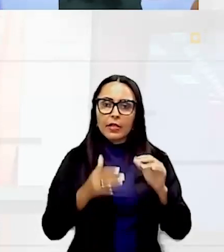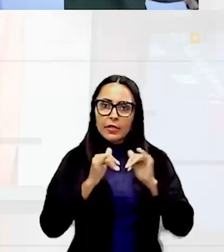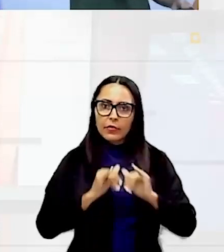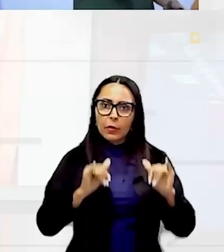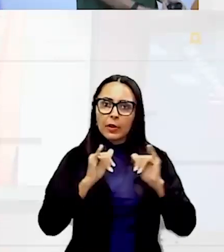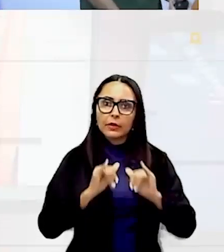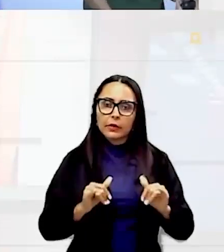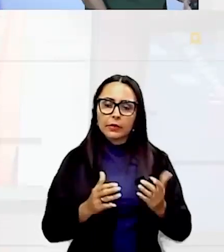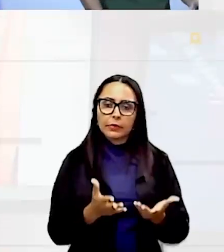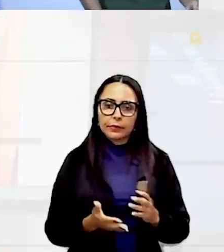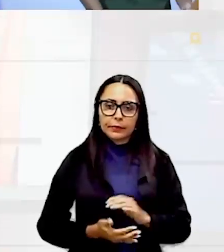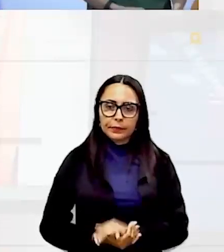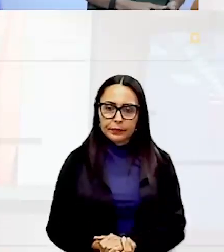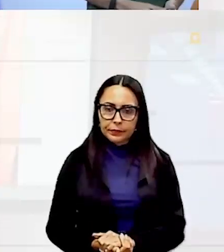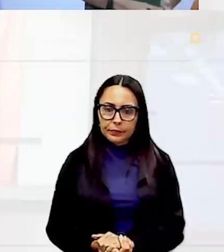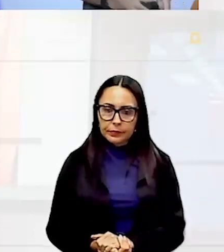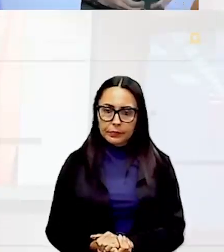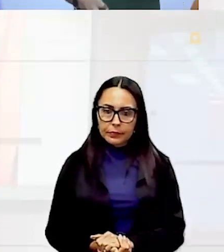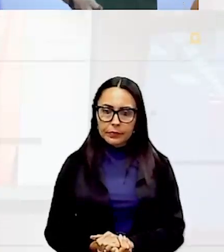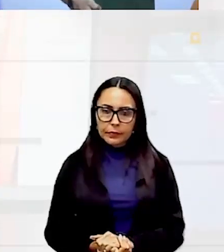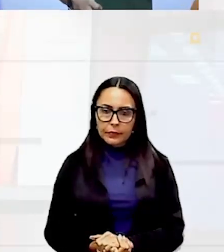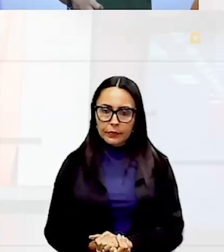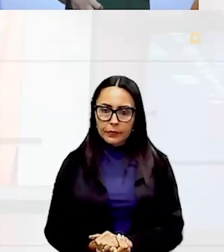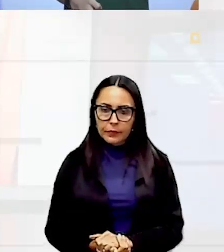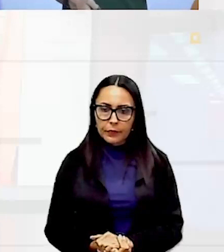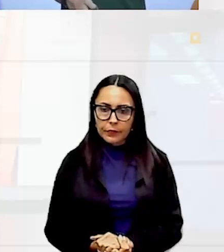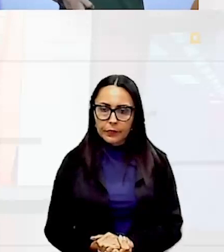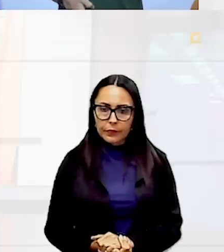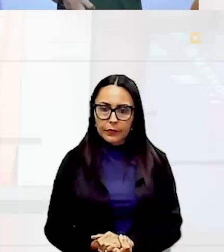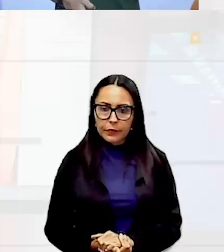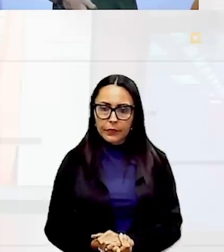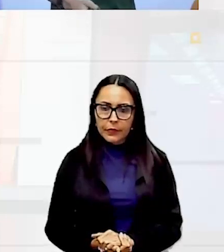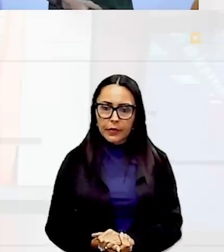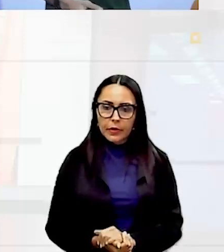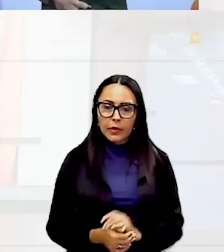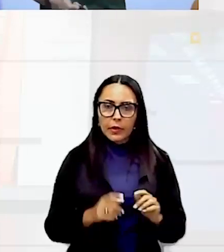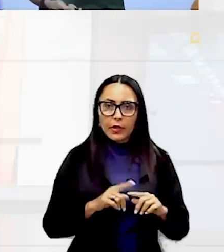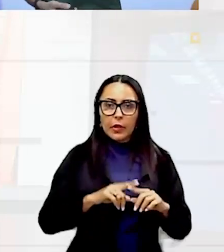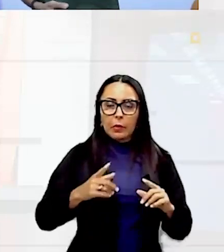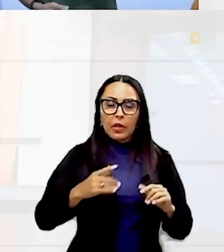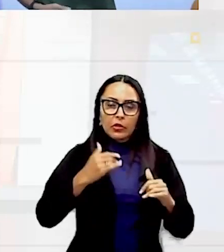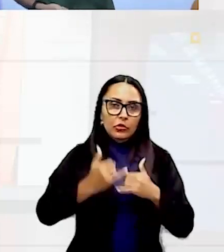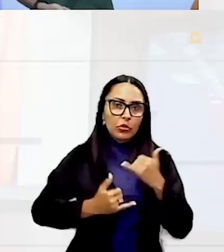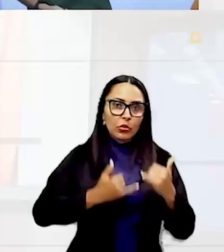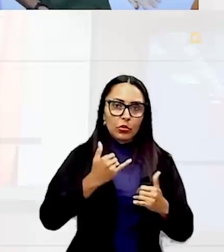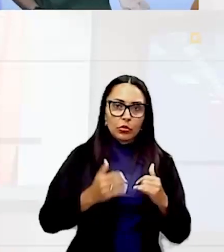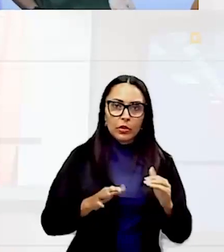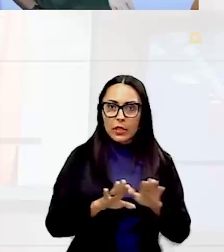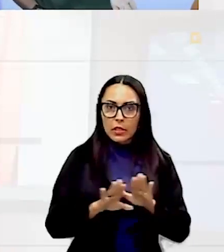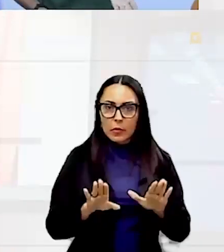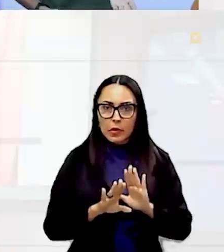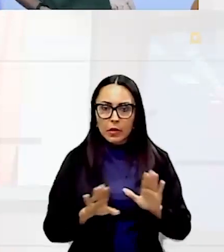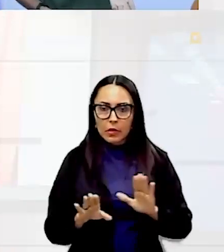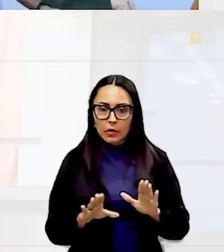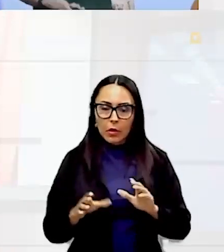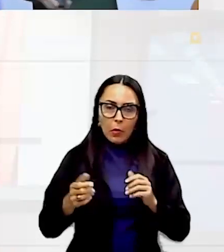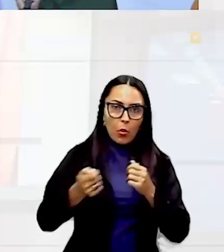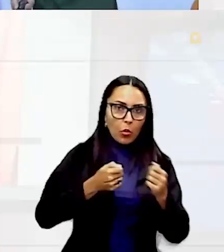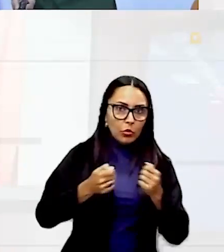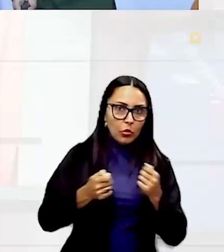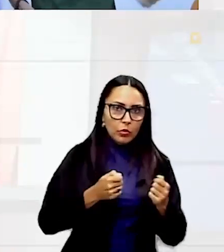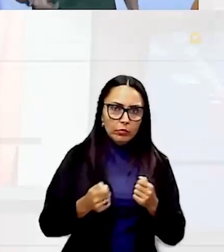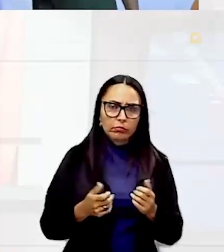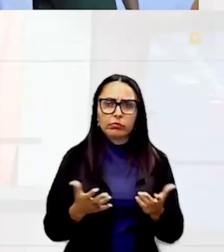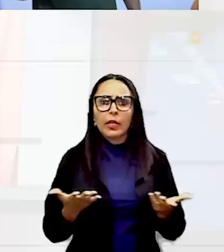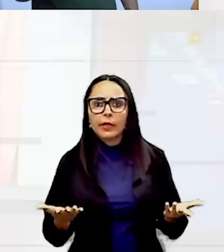informação que quer ser passada para o usuário. Tá, mas o jogo nem sempre são os roteiristas que vão controlar. E